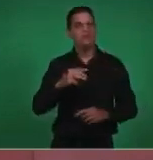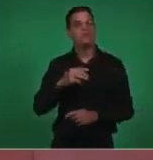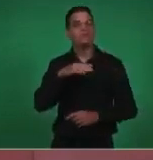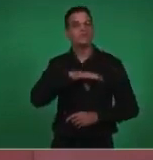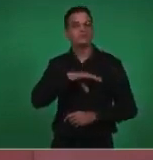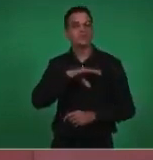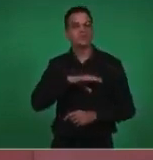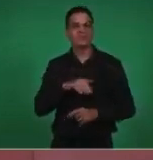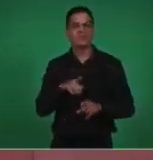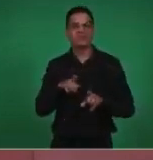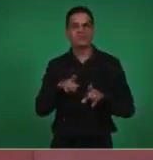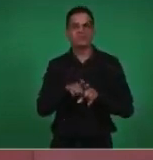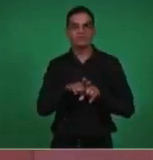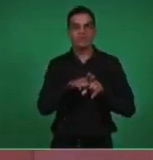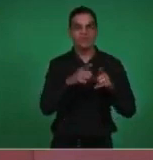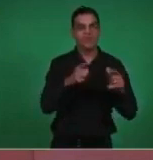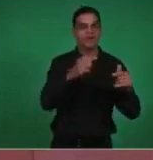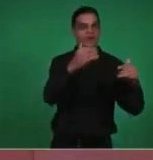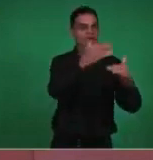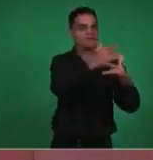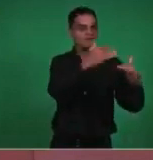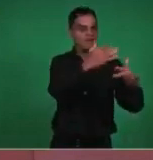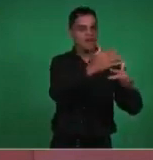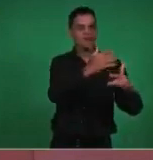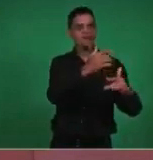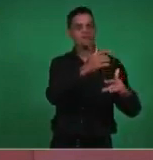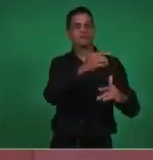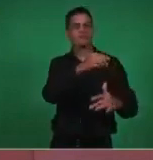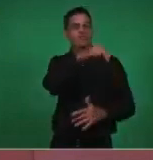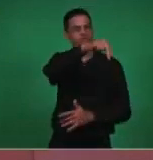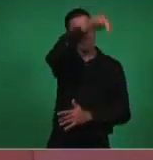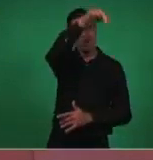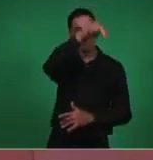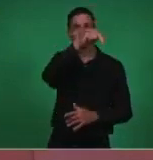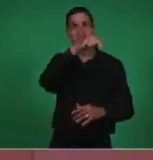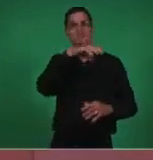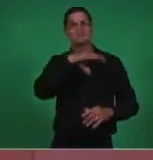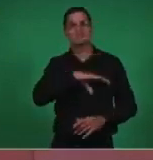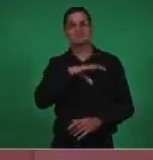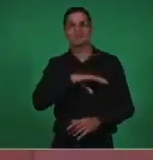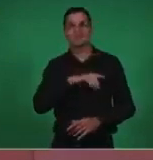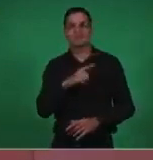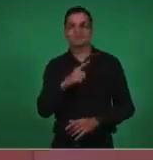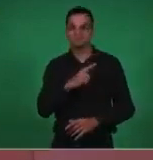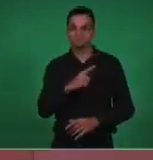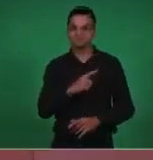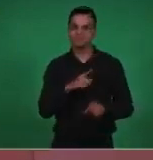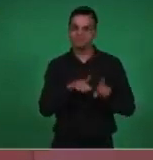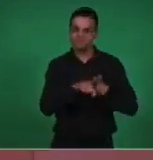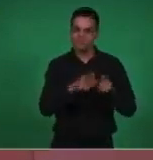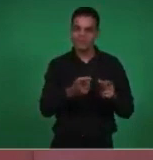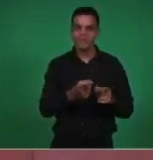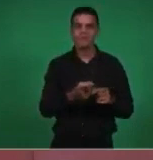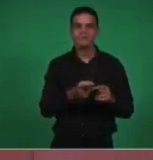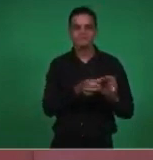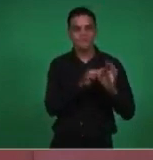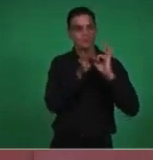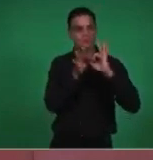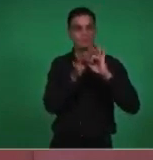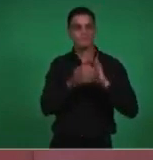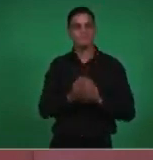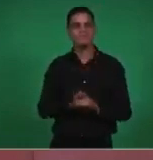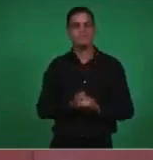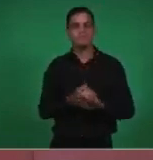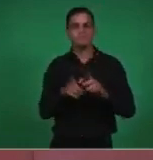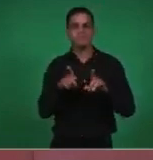do Porto, no norte de Portugal. Estamos também com irmãs na igreja de